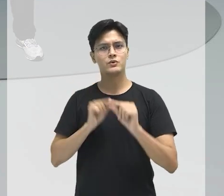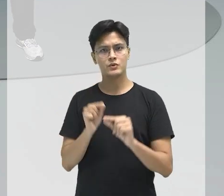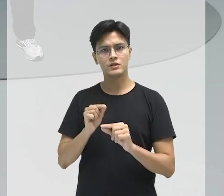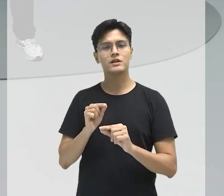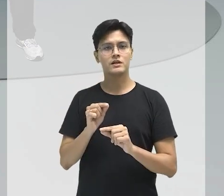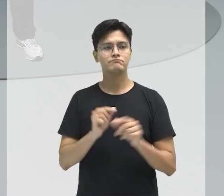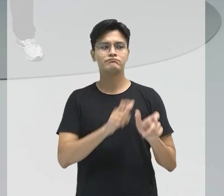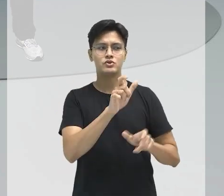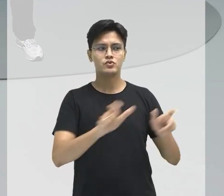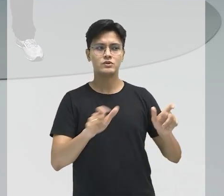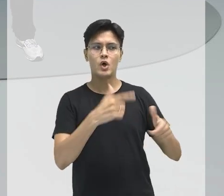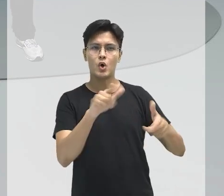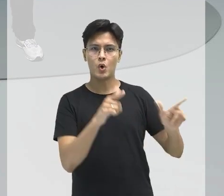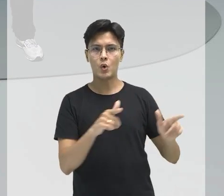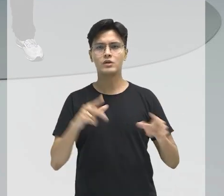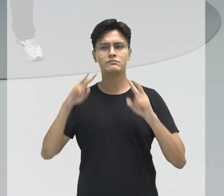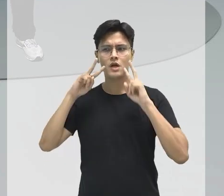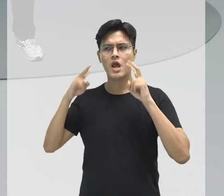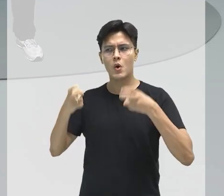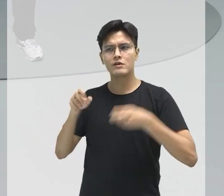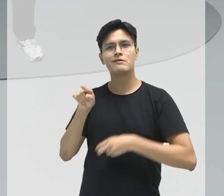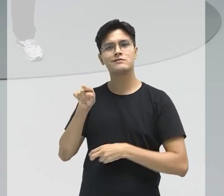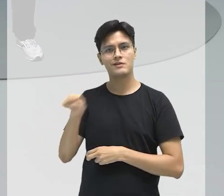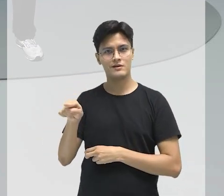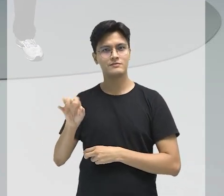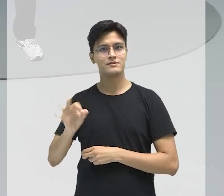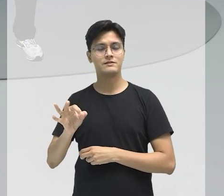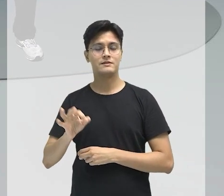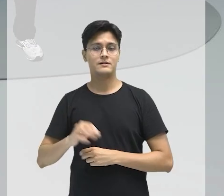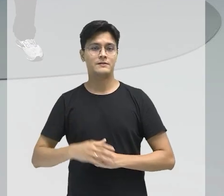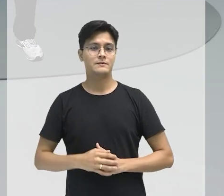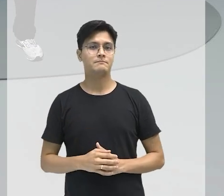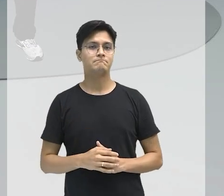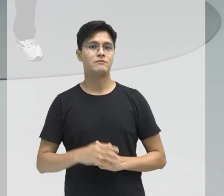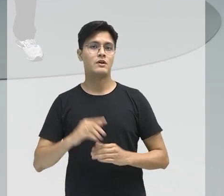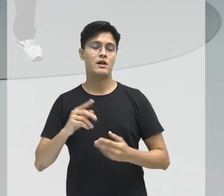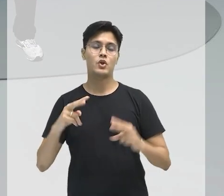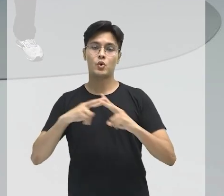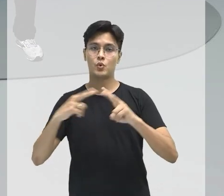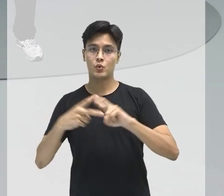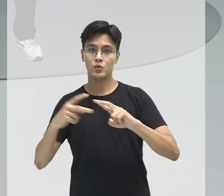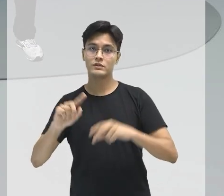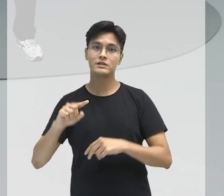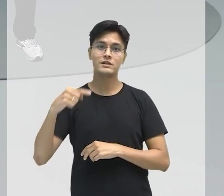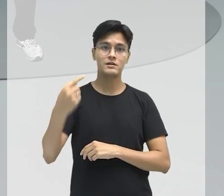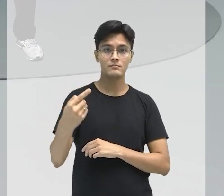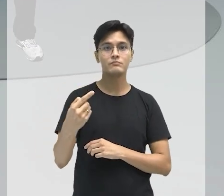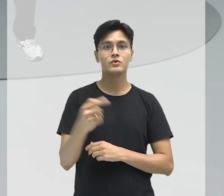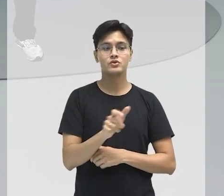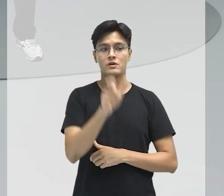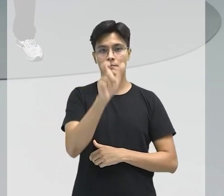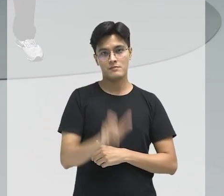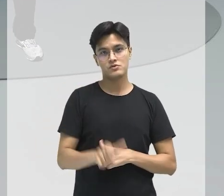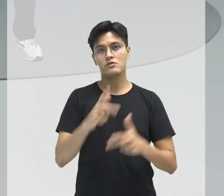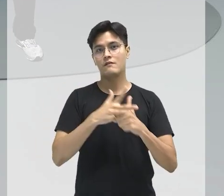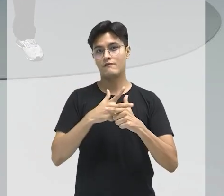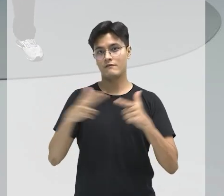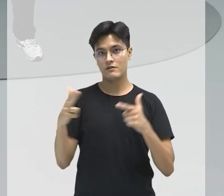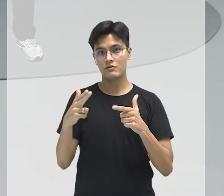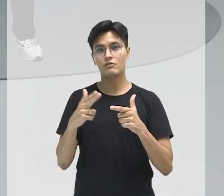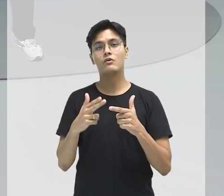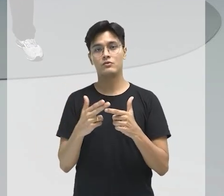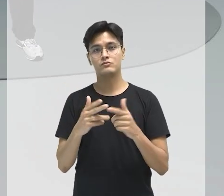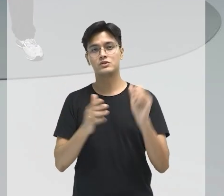de todos. Bacana, né? Após o combate, o vencedor abre os braços e dança